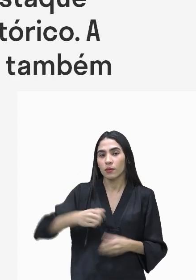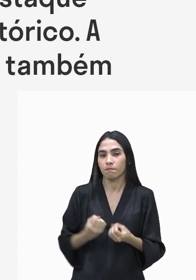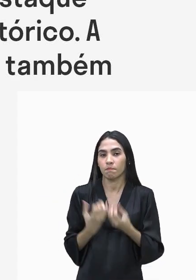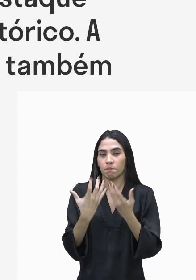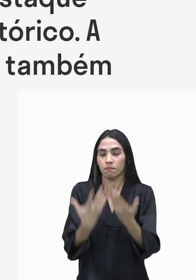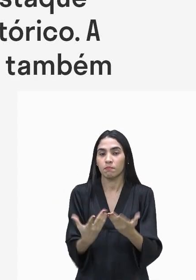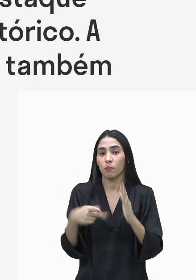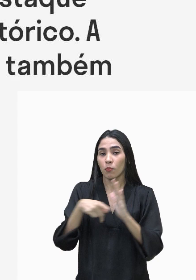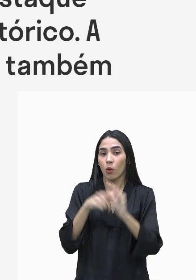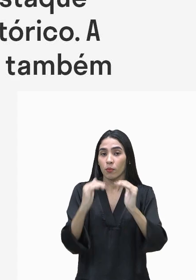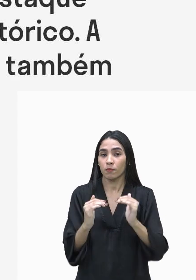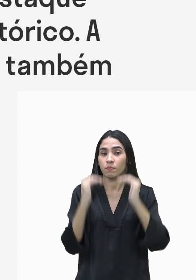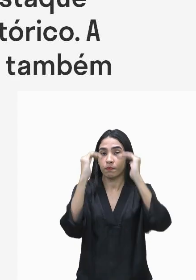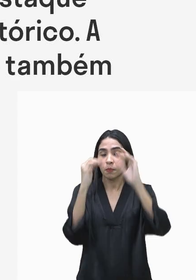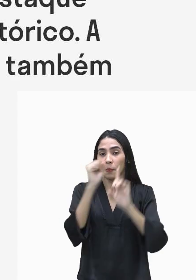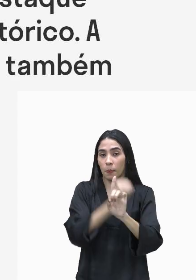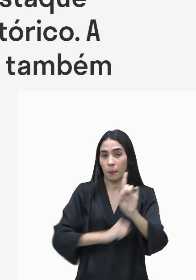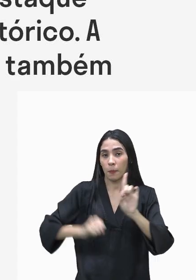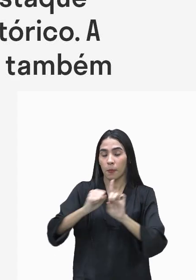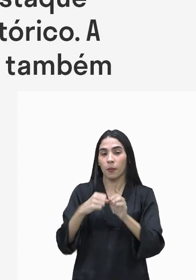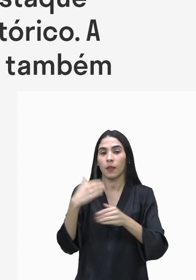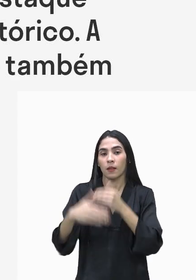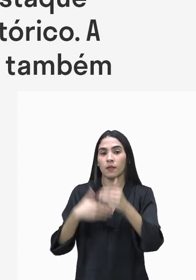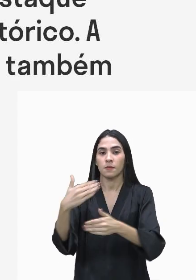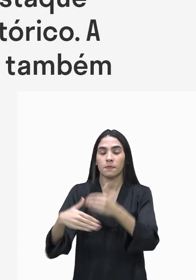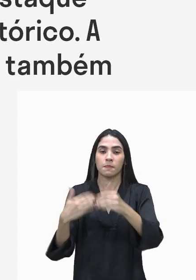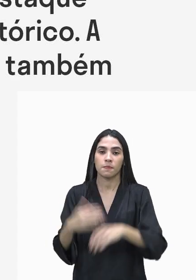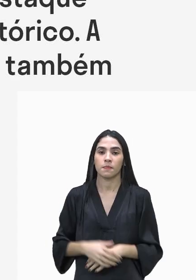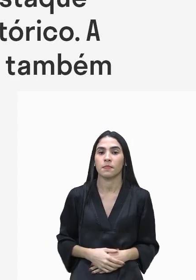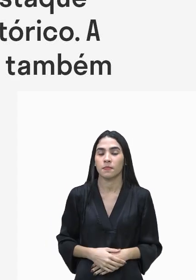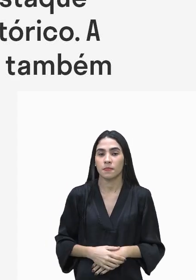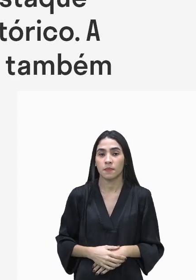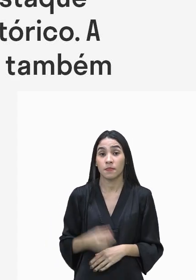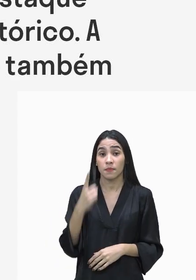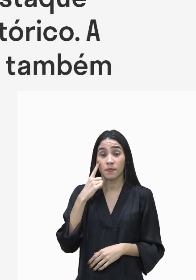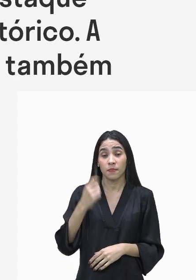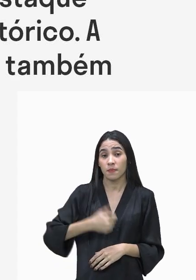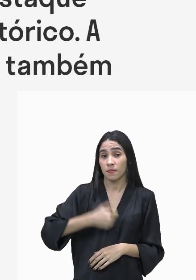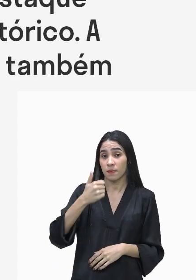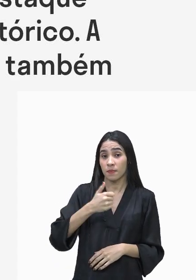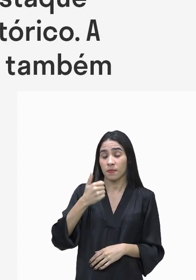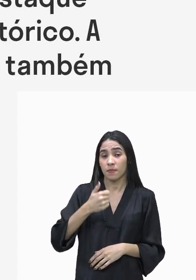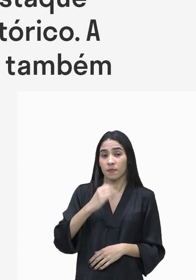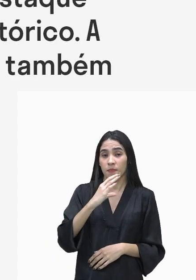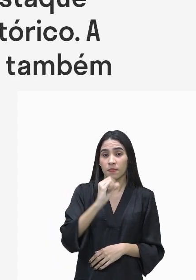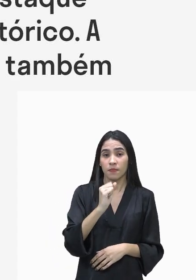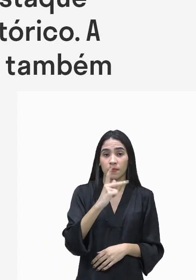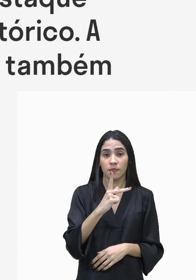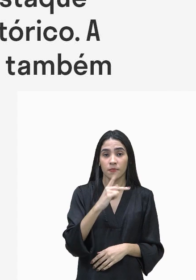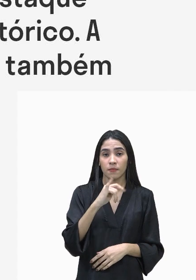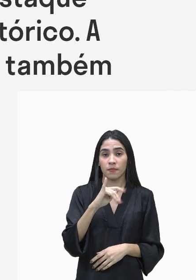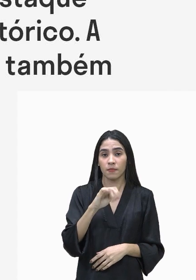da hierarquia social ao longo do tempo. Vamos ver o primeiro capital